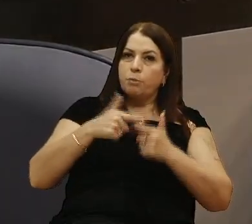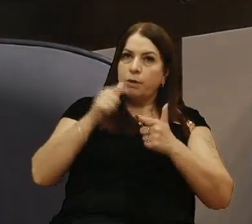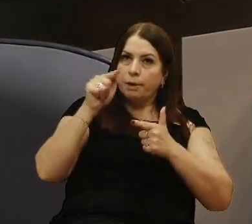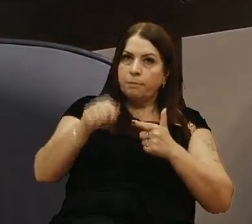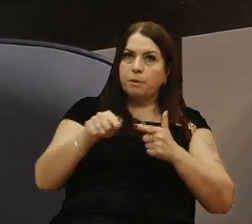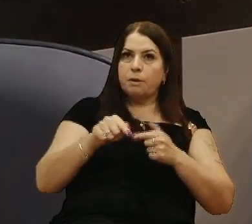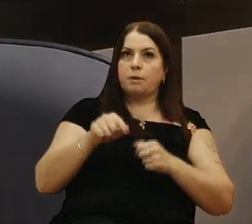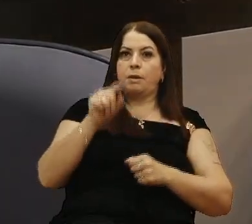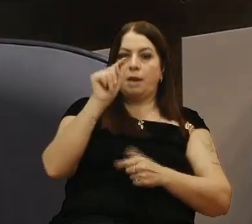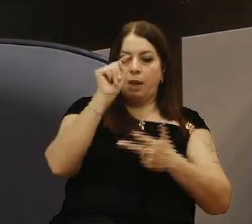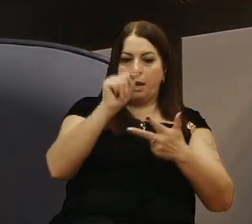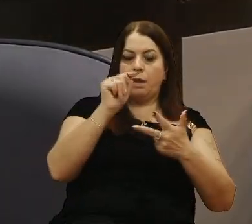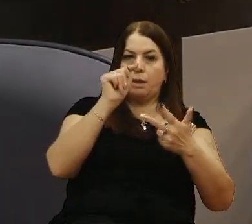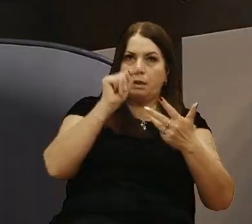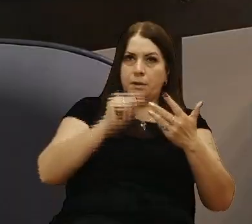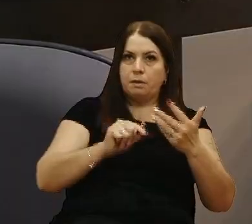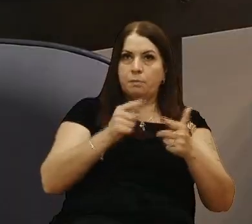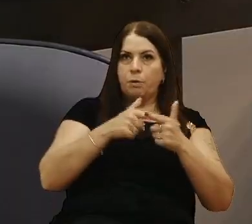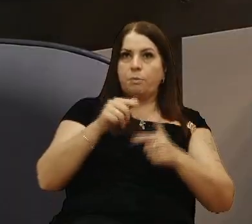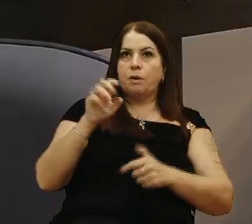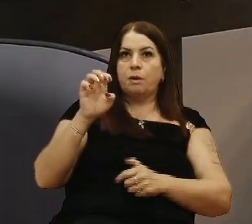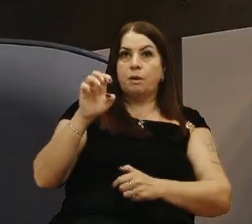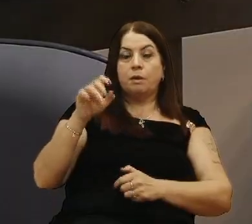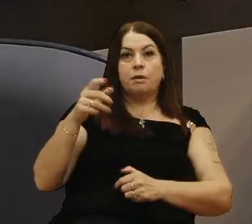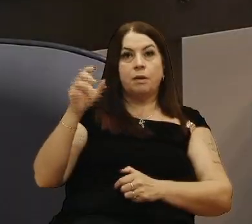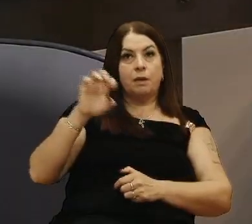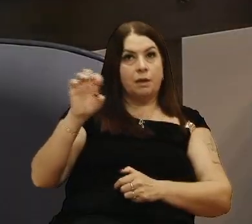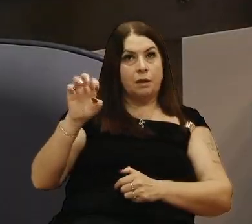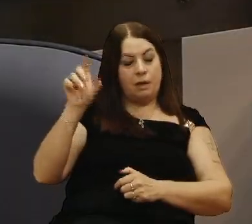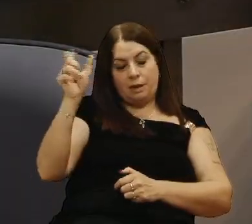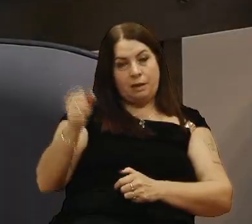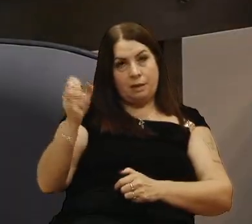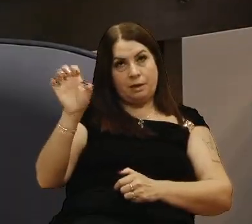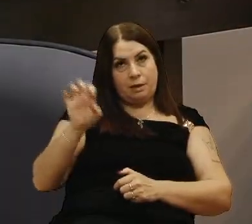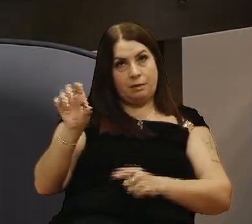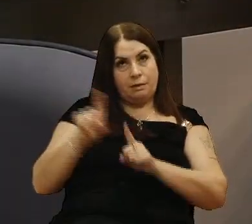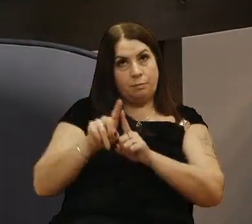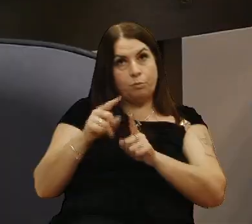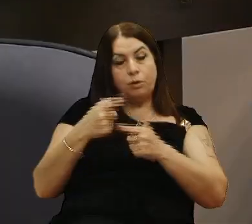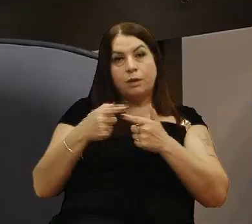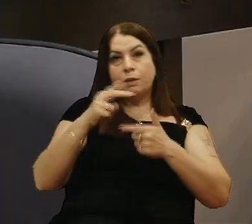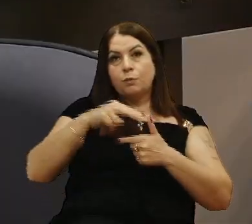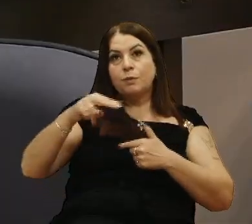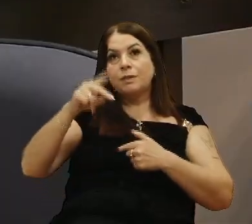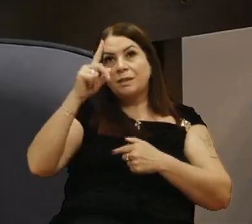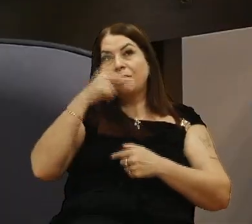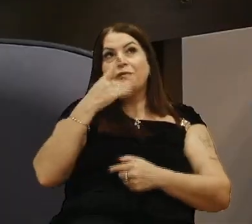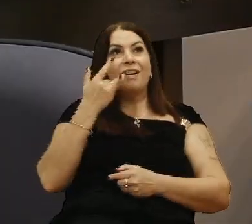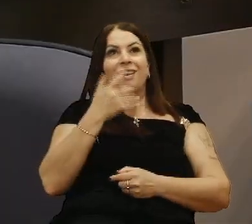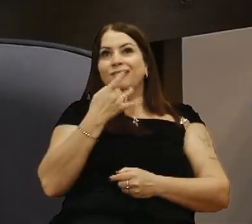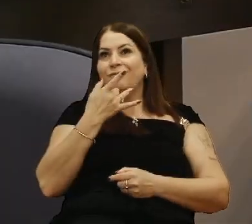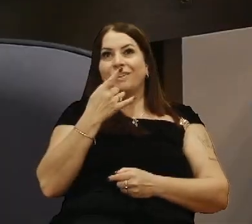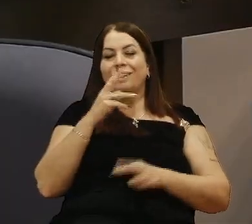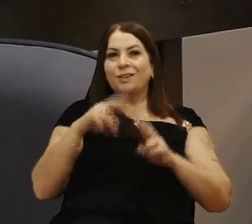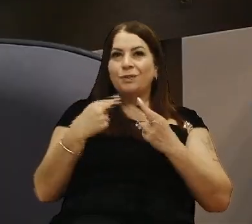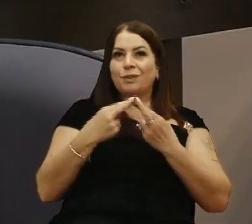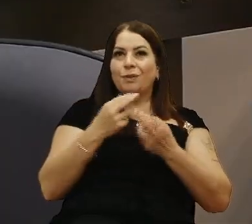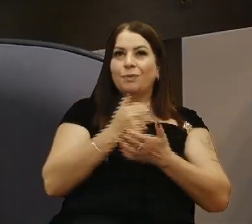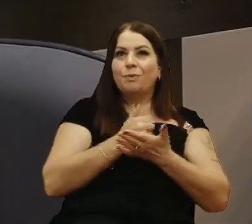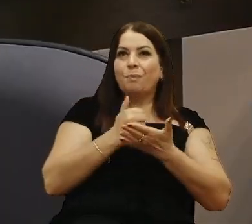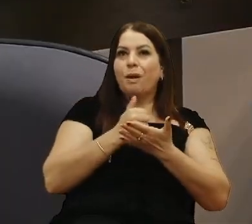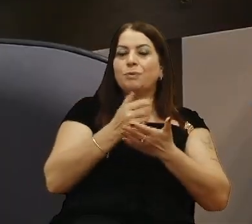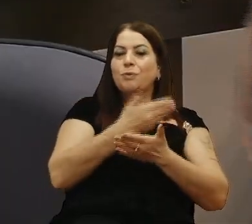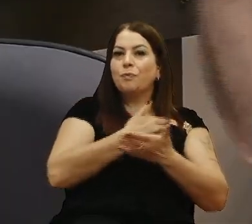problema é não sei o quê, o problema é o Eduardo Leite, eu sempre digo a questão dos leitos, porque senão é fácil falar na reunião de base,